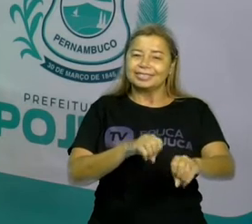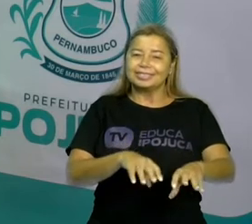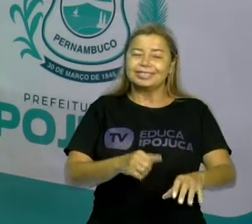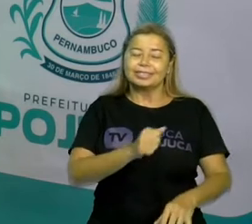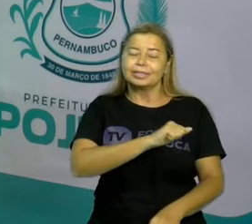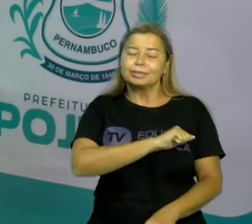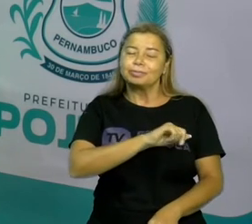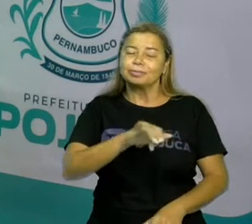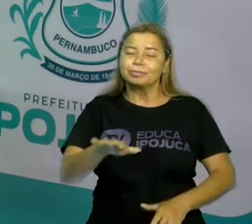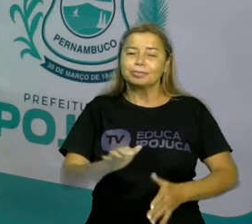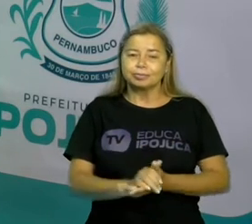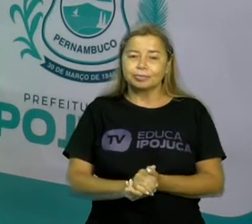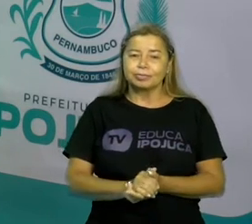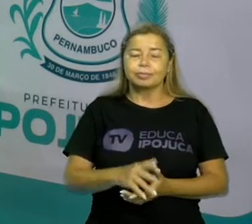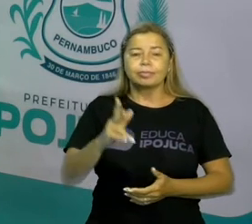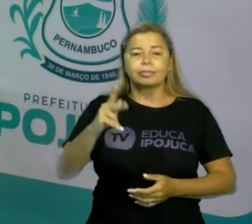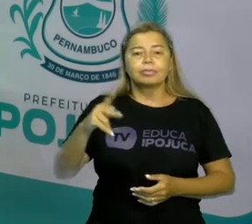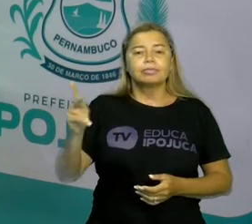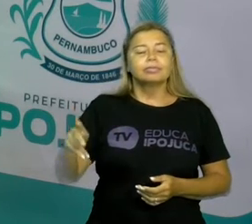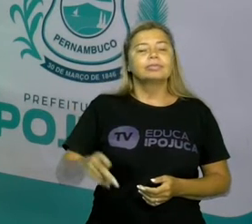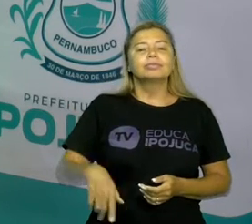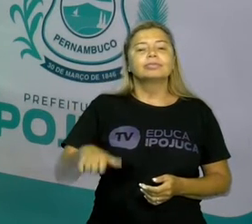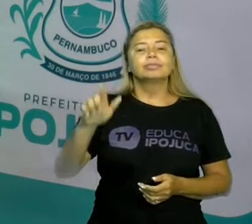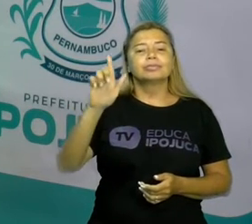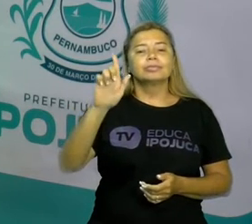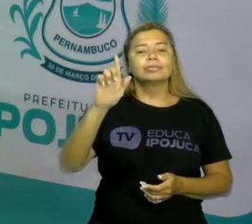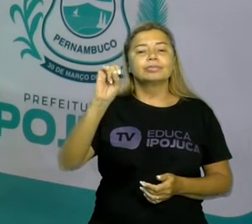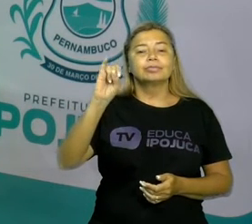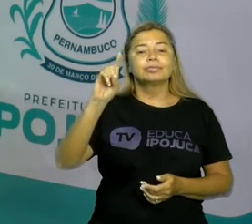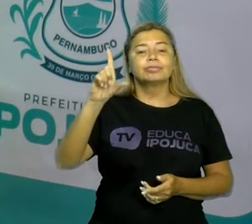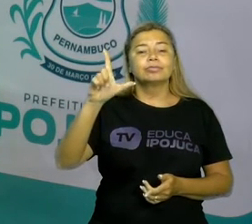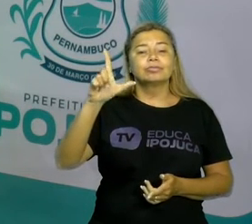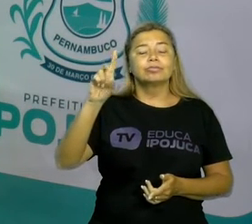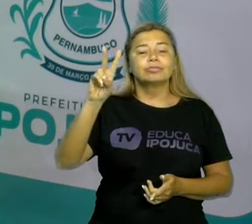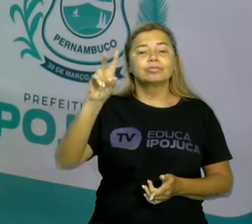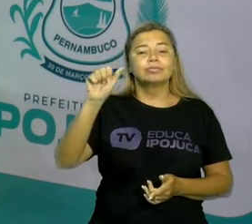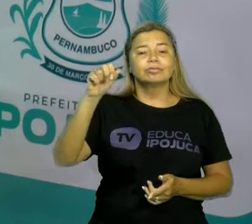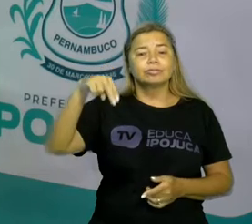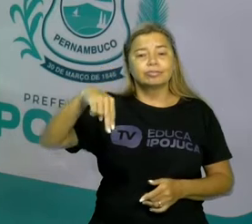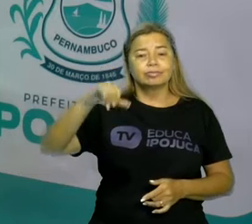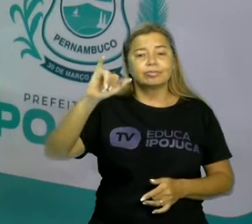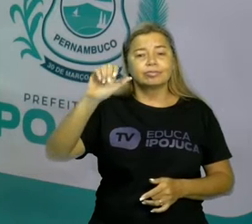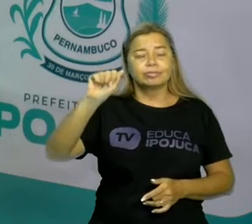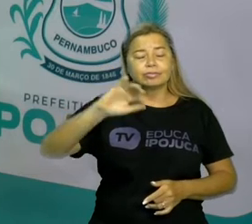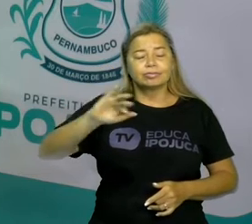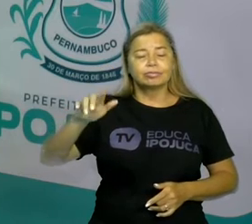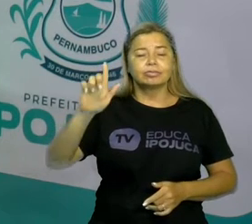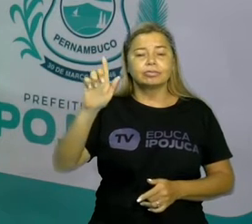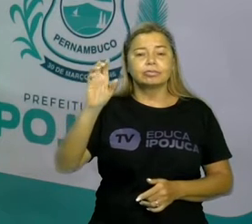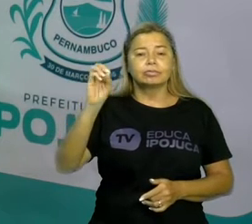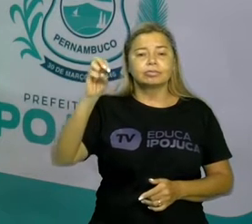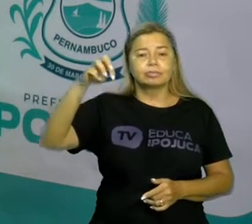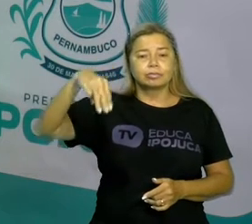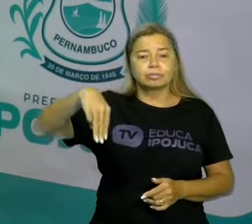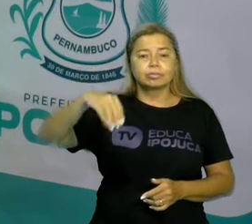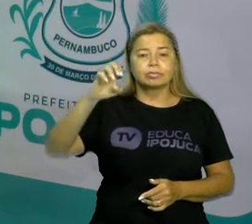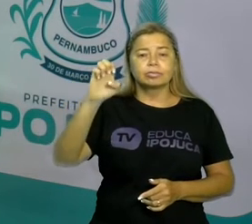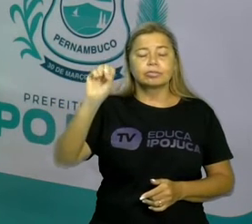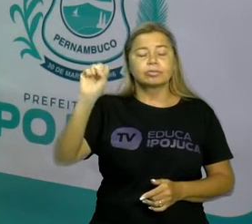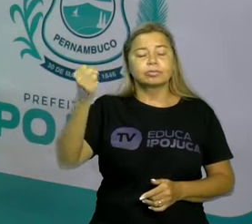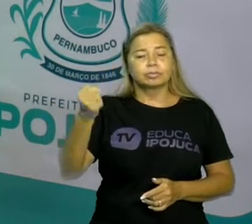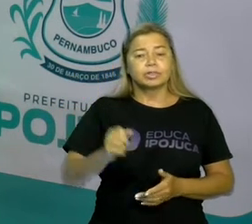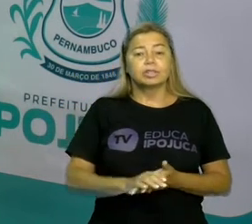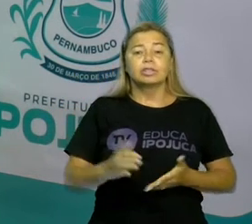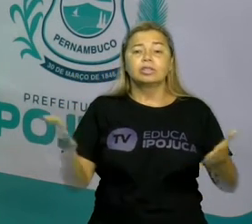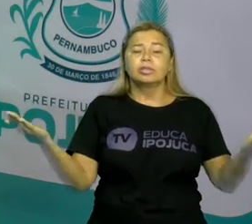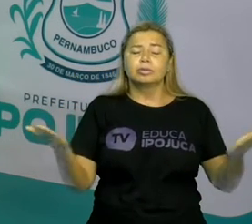aqui quem vos fala é a possa a professora Gilvânia Gomes e estamos em mais uma aula da matéria